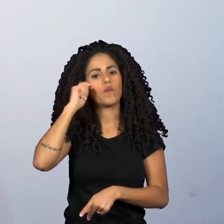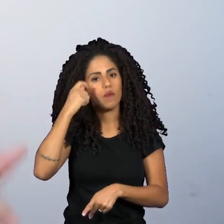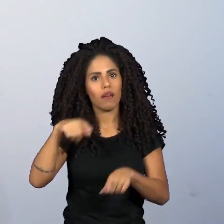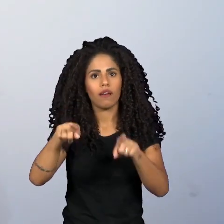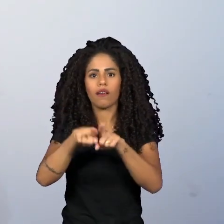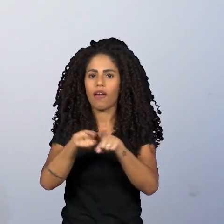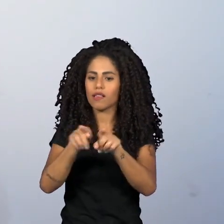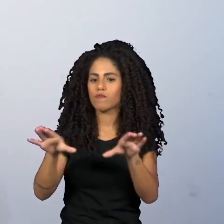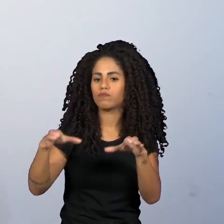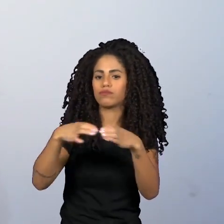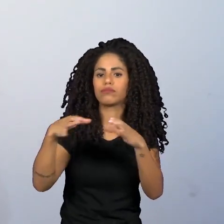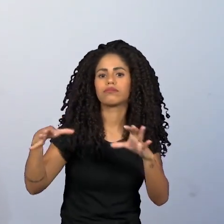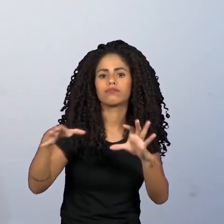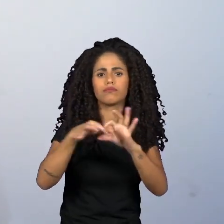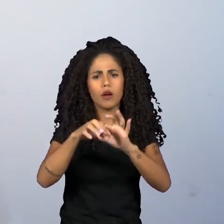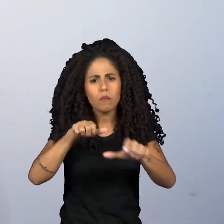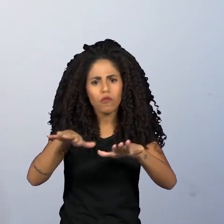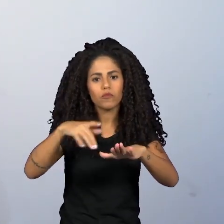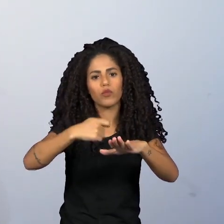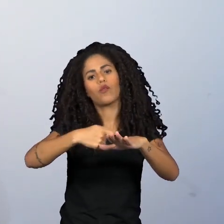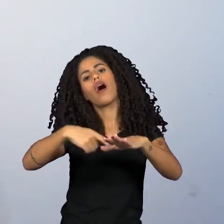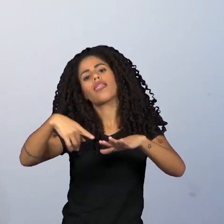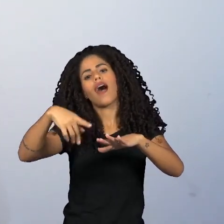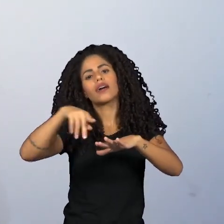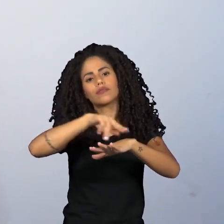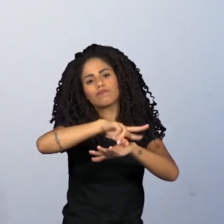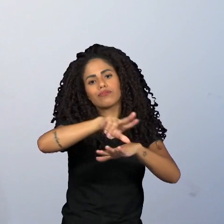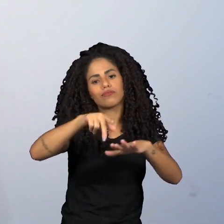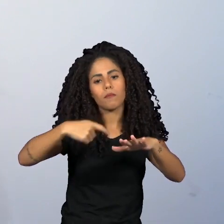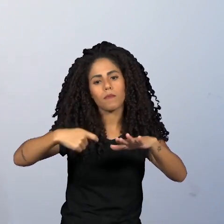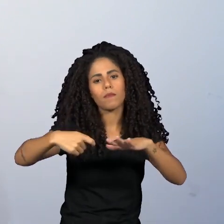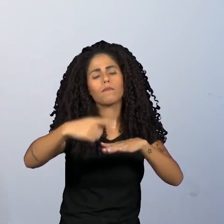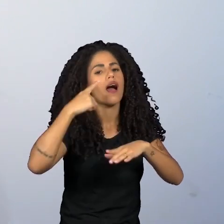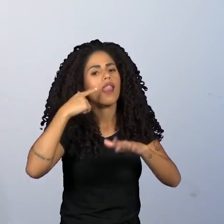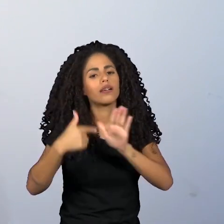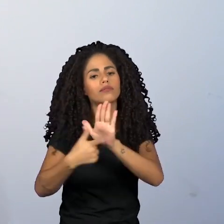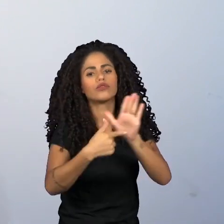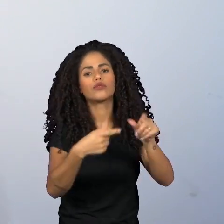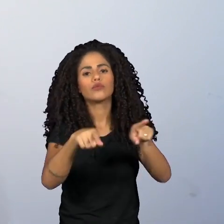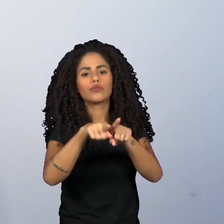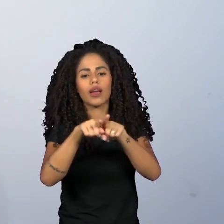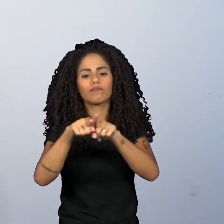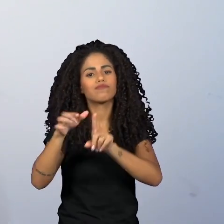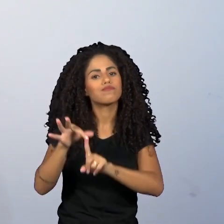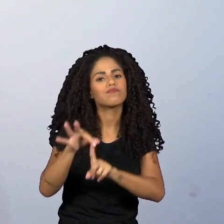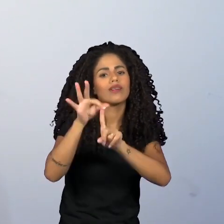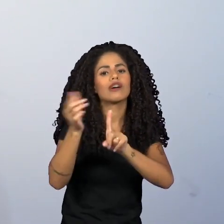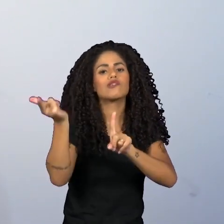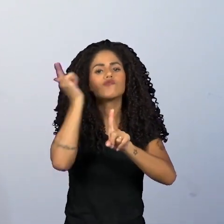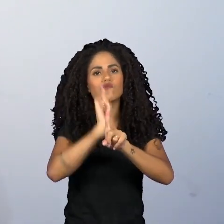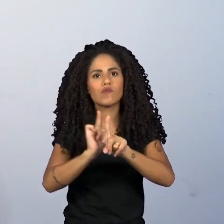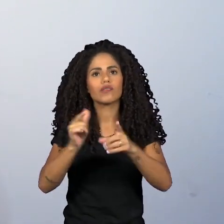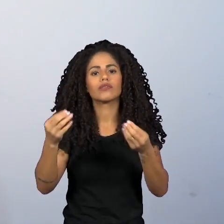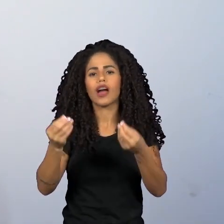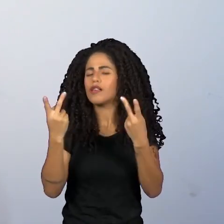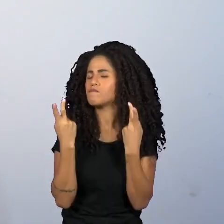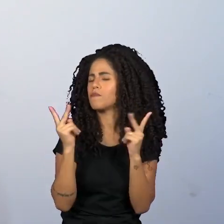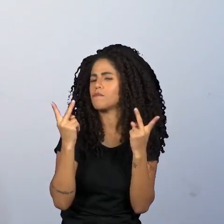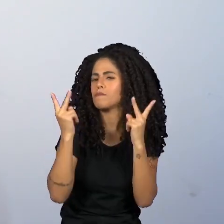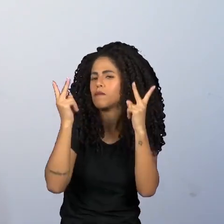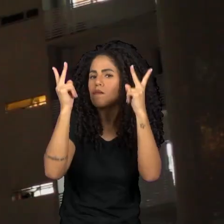se mobilizou nas redes sociais, outros movimentos em apoio a essa nomeação e a posse dela foi uma vitória